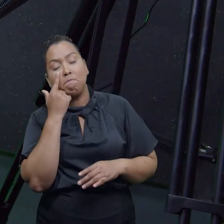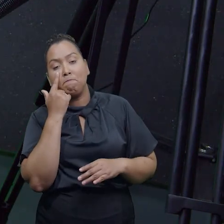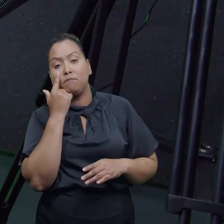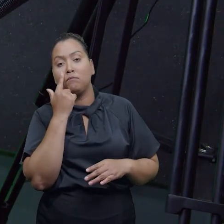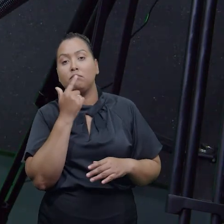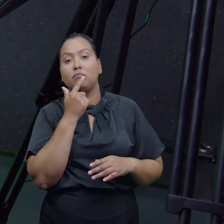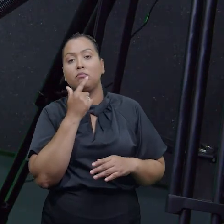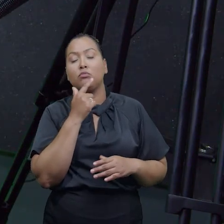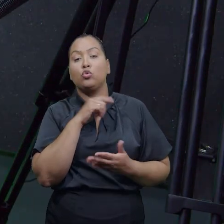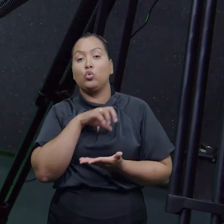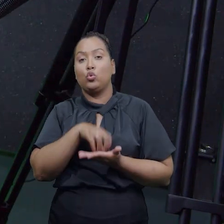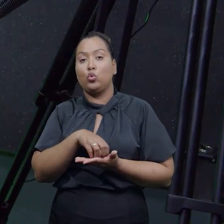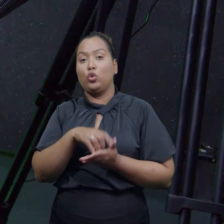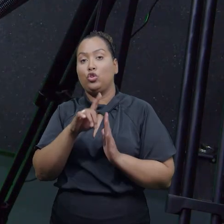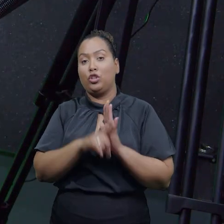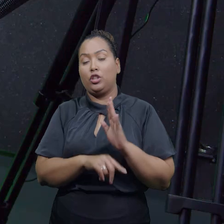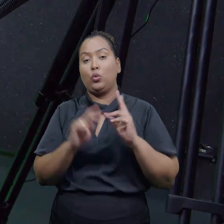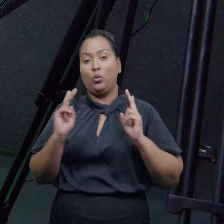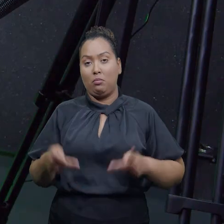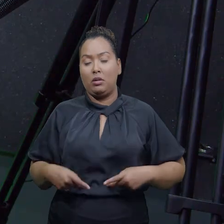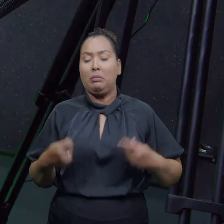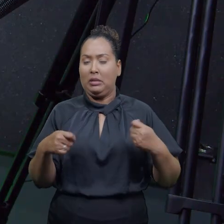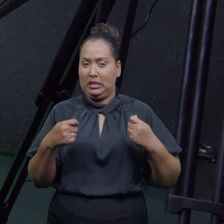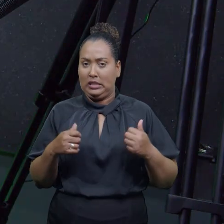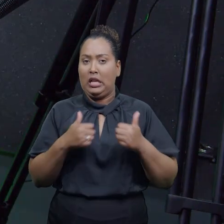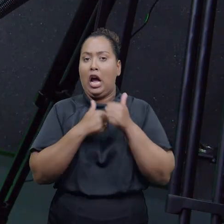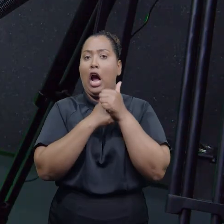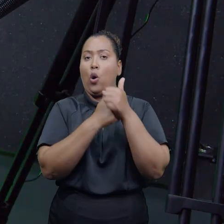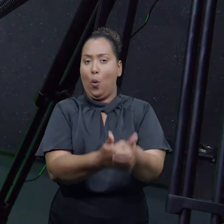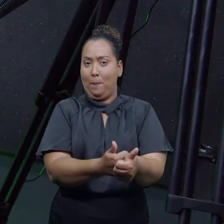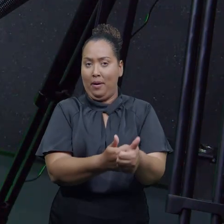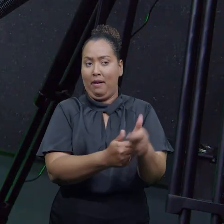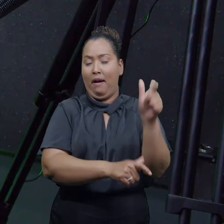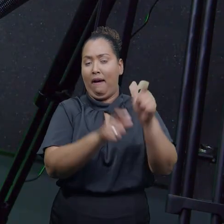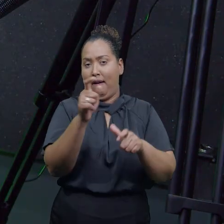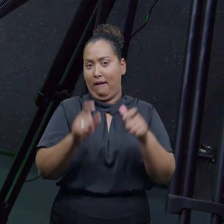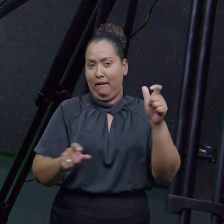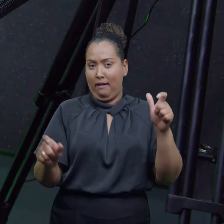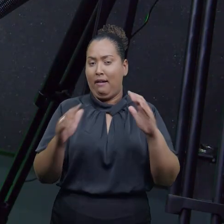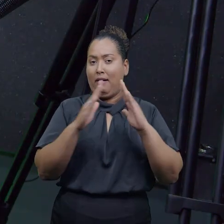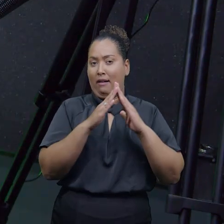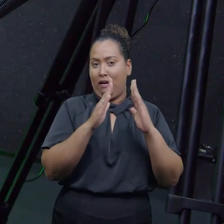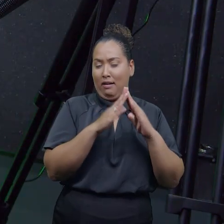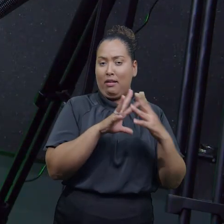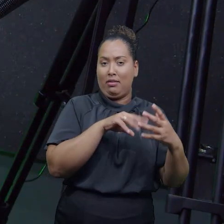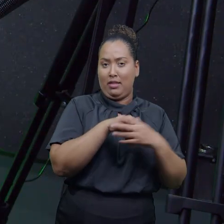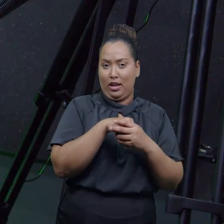aberto no Núcleo de Direitos Humanos para fazer um acompanhamento constante dessas casas de acolhida.